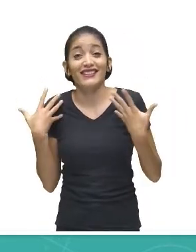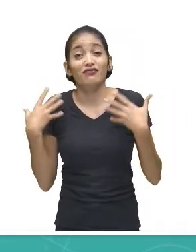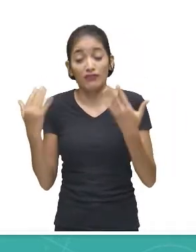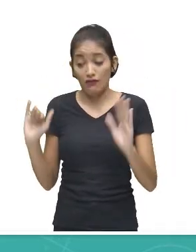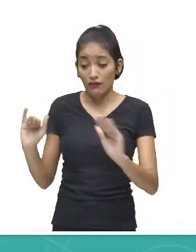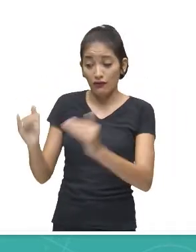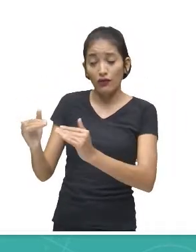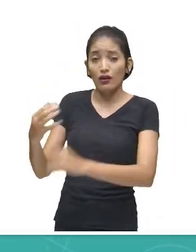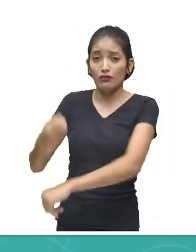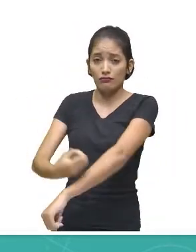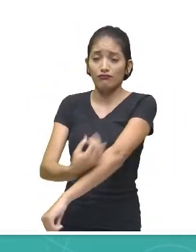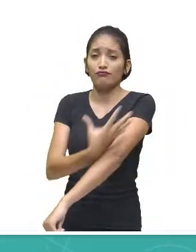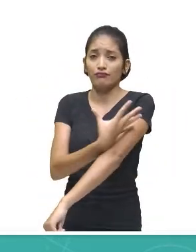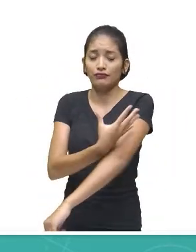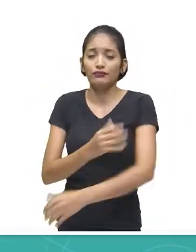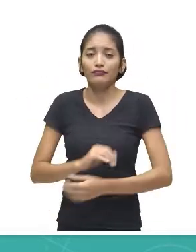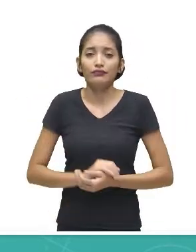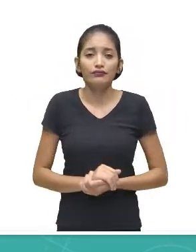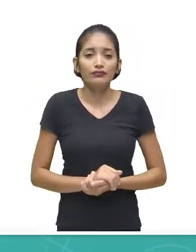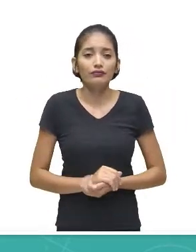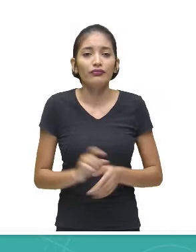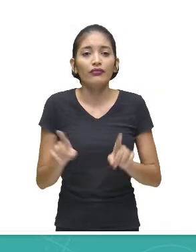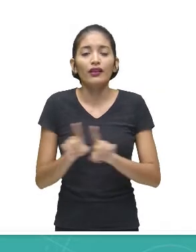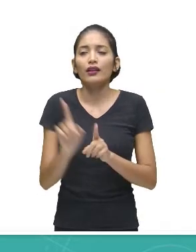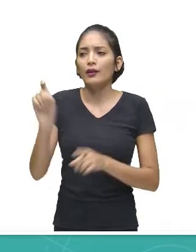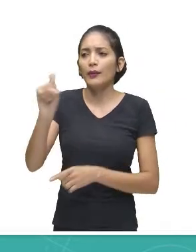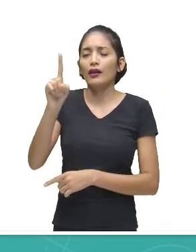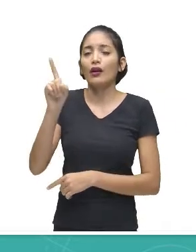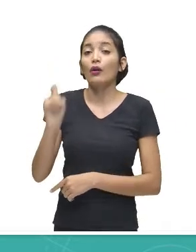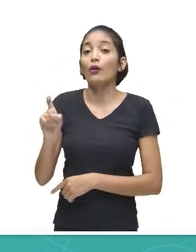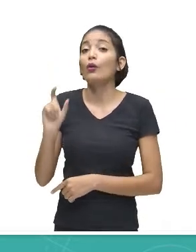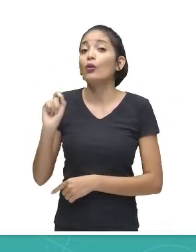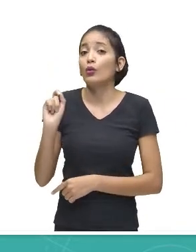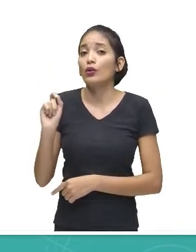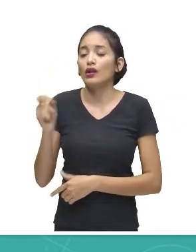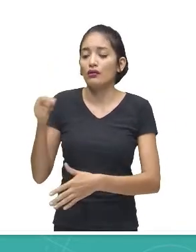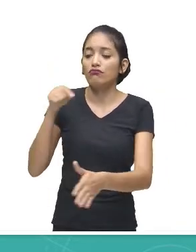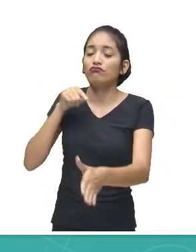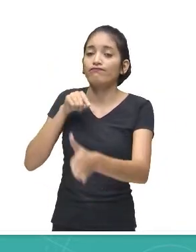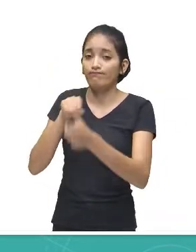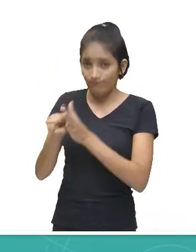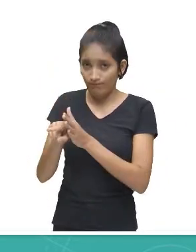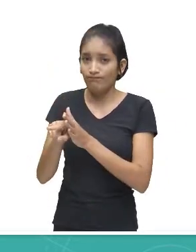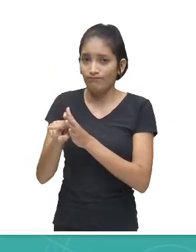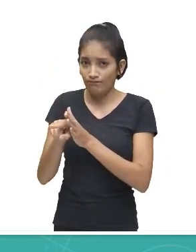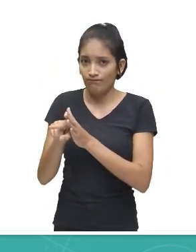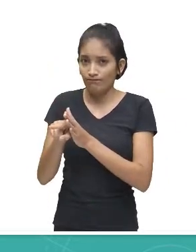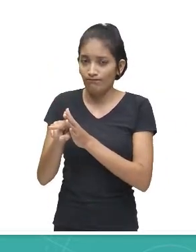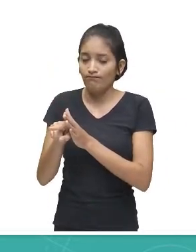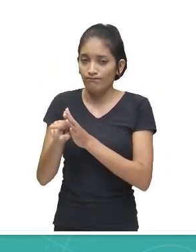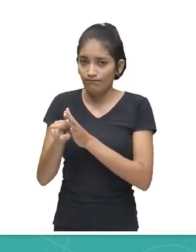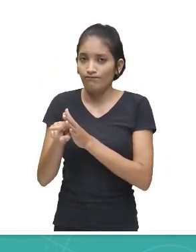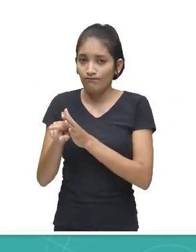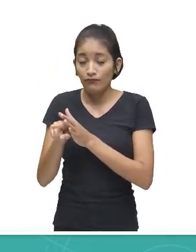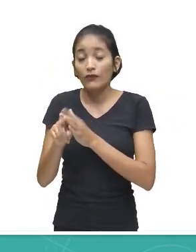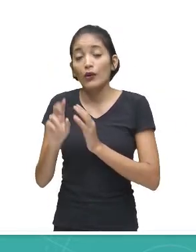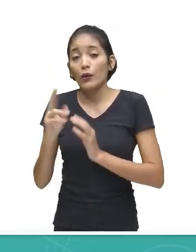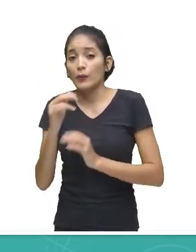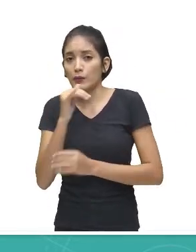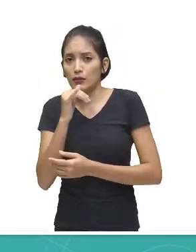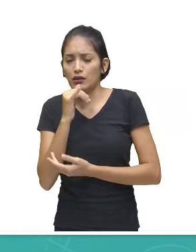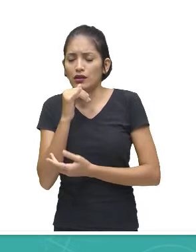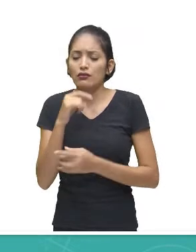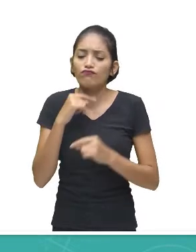essa emoção. E a interrogação, ela serve para perguntar, para indagar, ou quando você está com